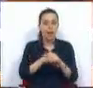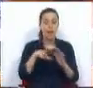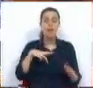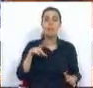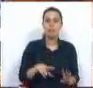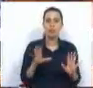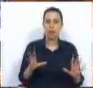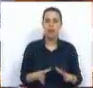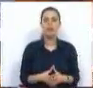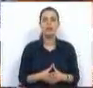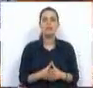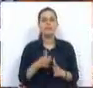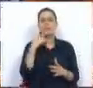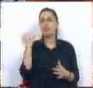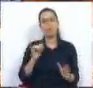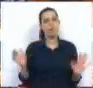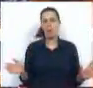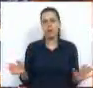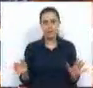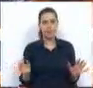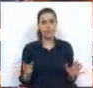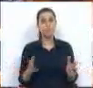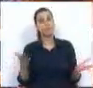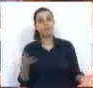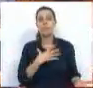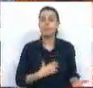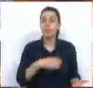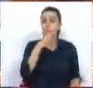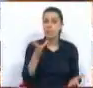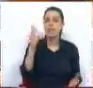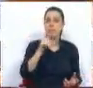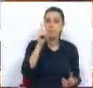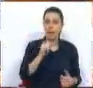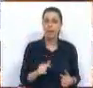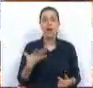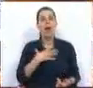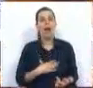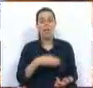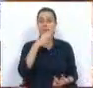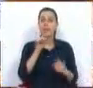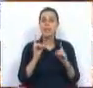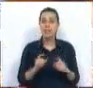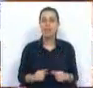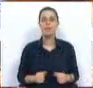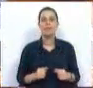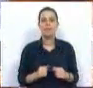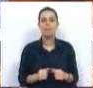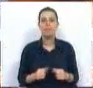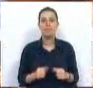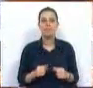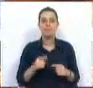em Portugal. Não pode ser. E queremos dizer mais. Queremos dizer que